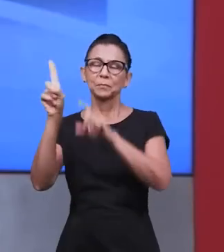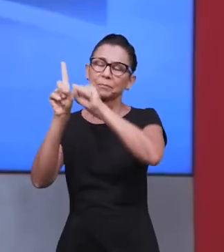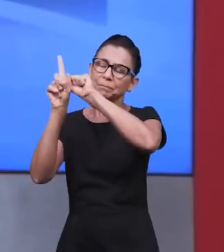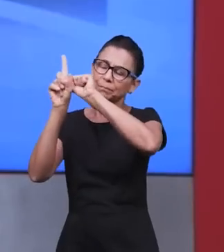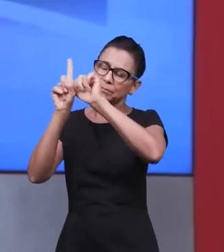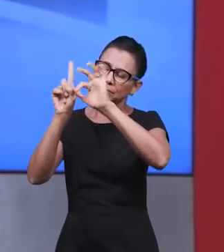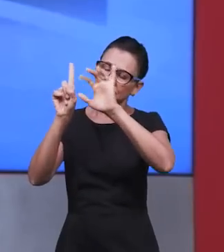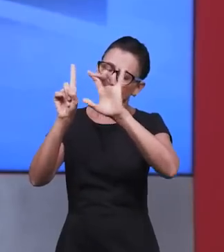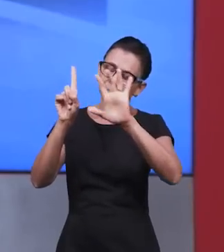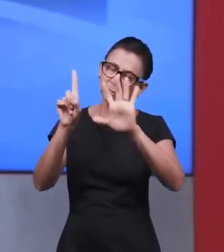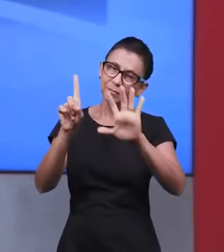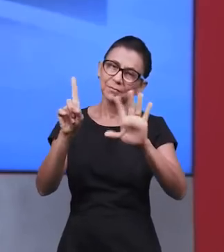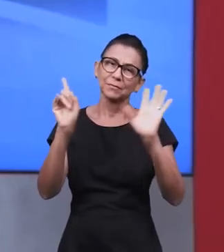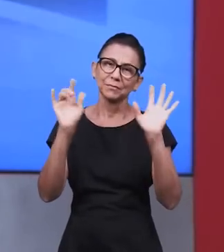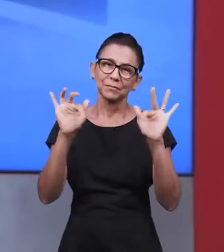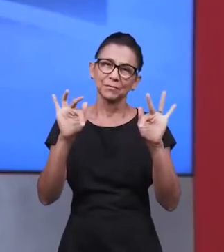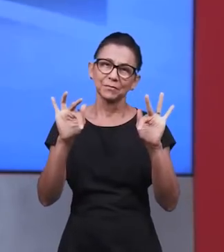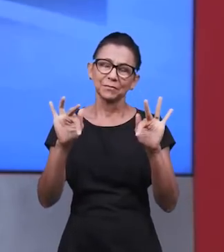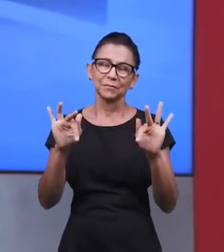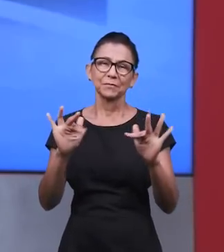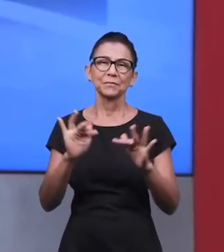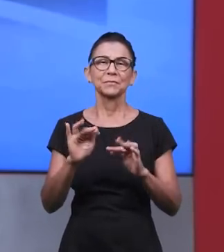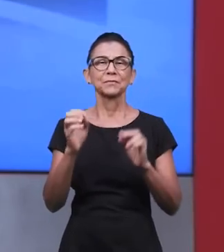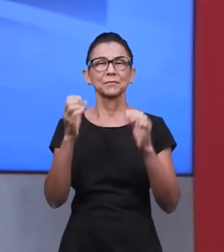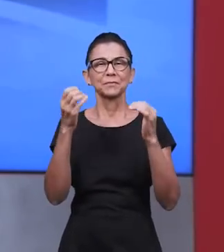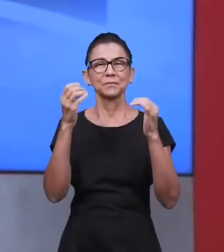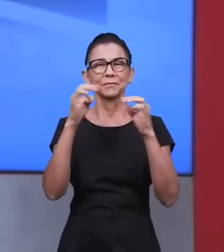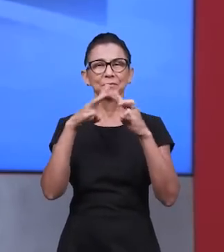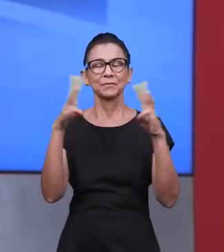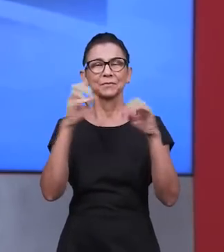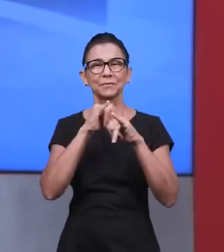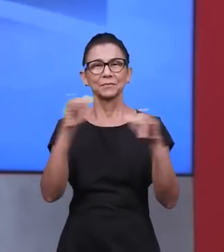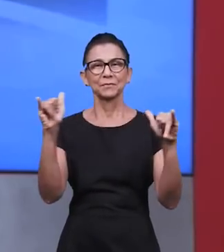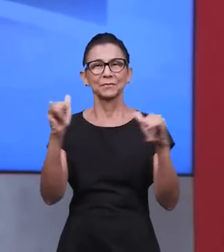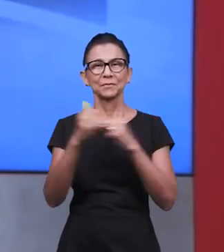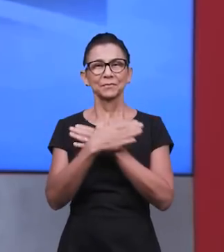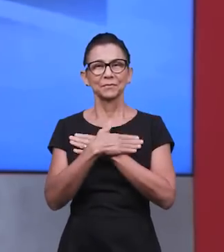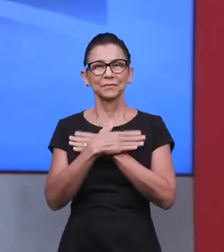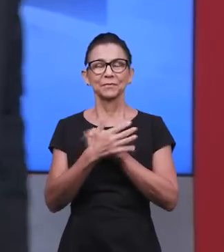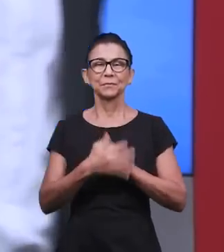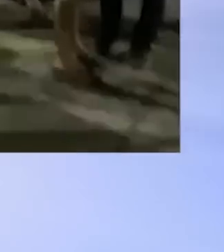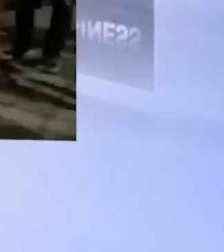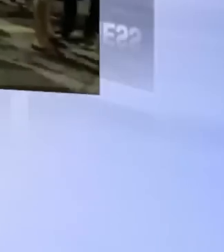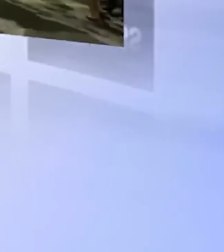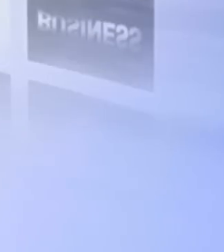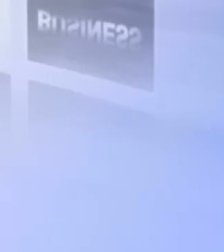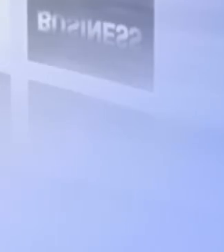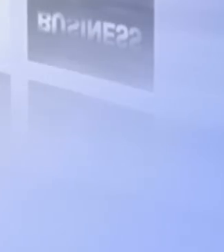Deus nos abençoe. Estamos fechando aqui mais uma edição do Manai News. Um grande abraço.